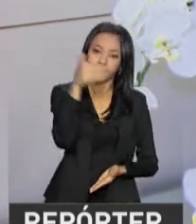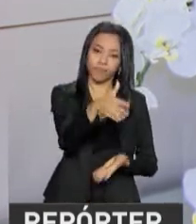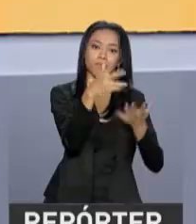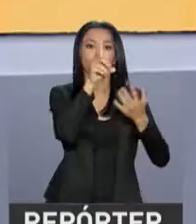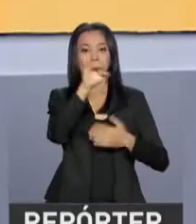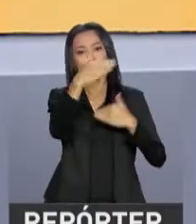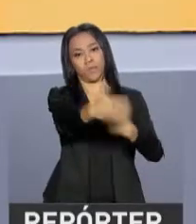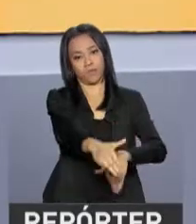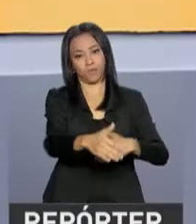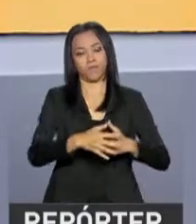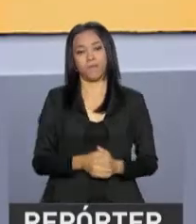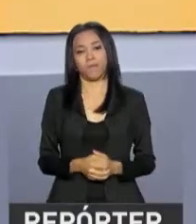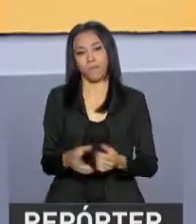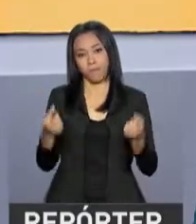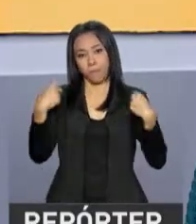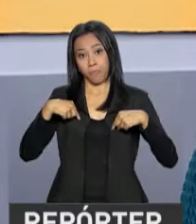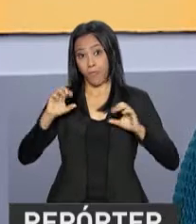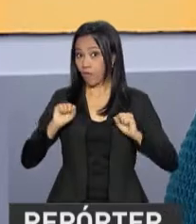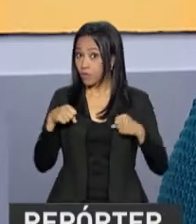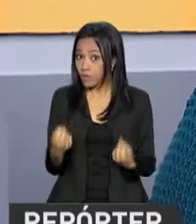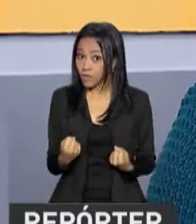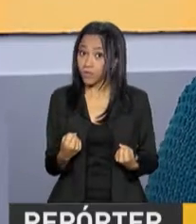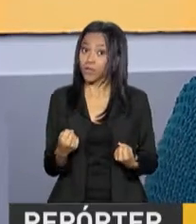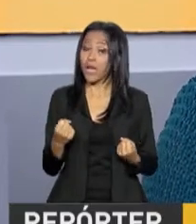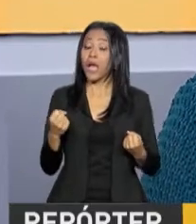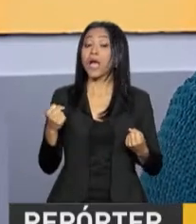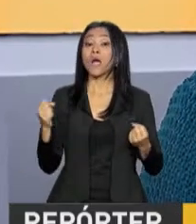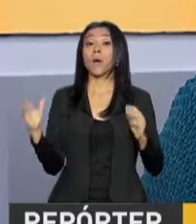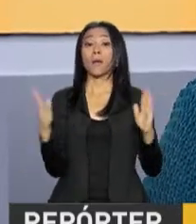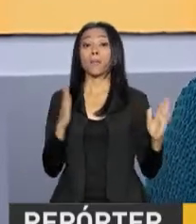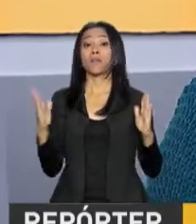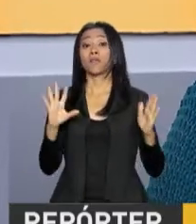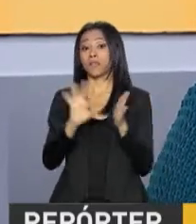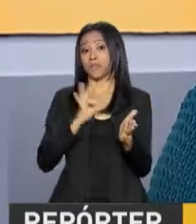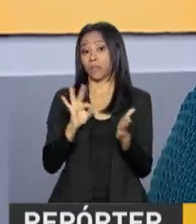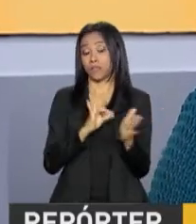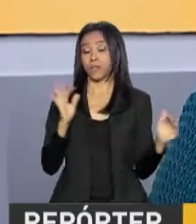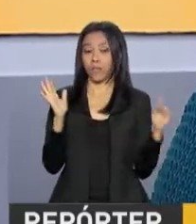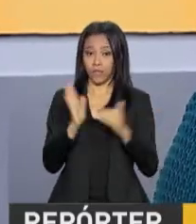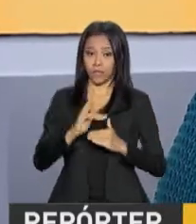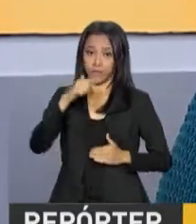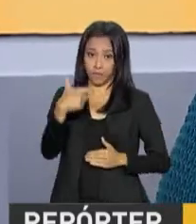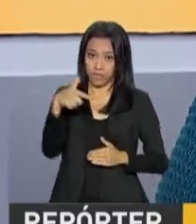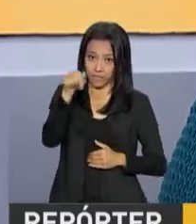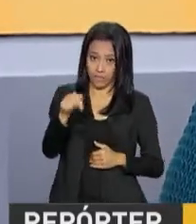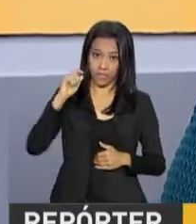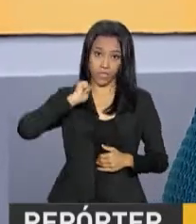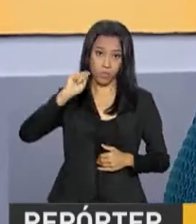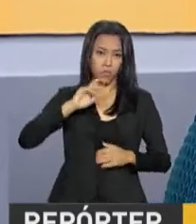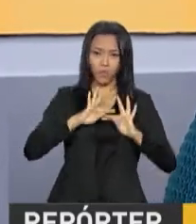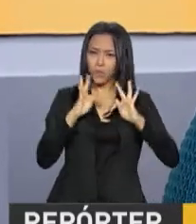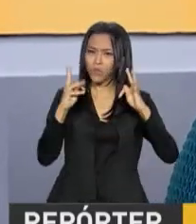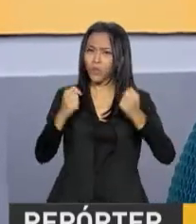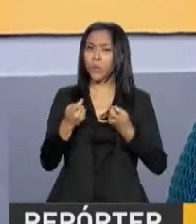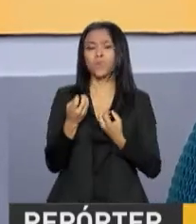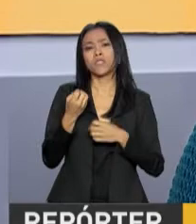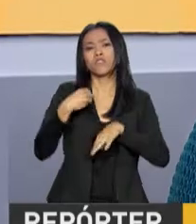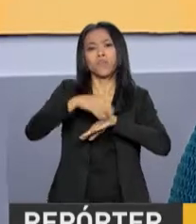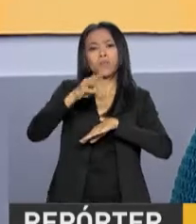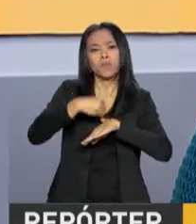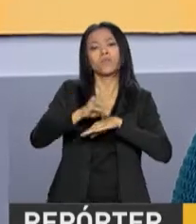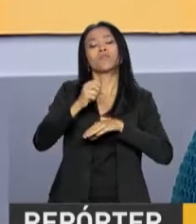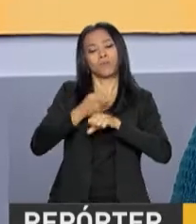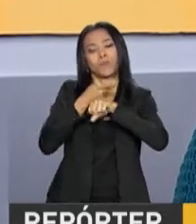prova e reforçando em as inscrições vão até 27 de abril e todas as informações você encontra